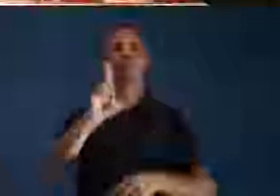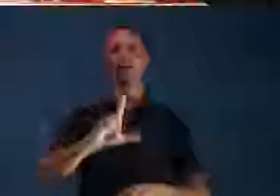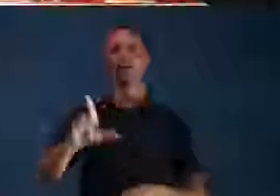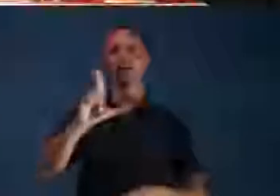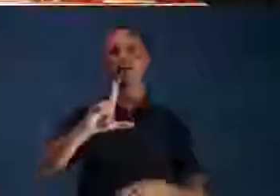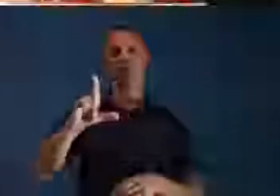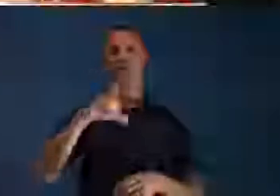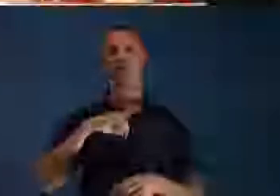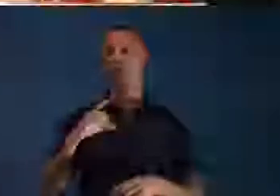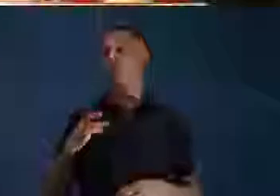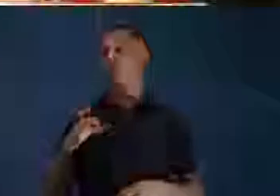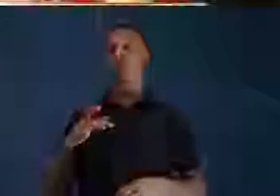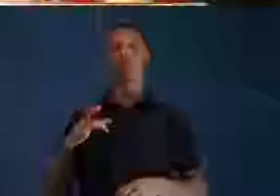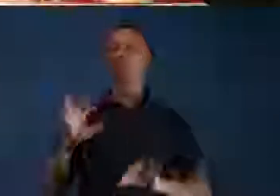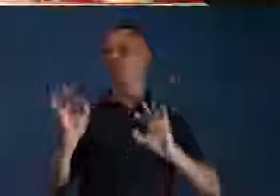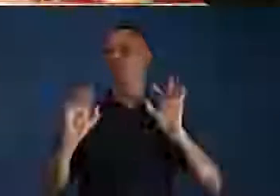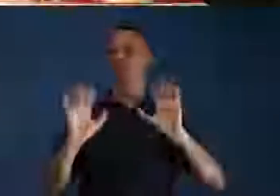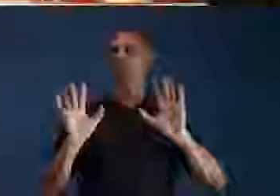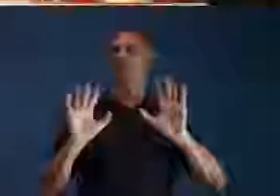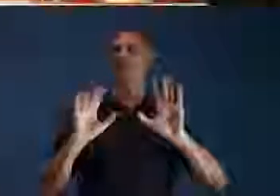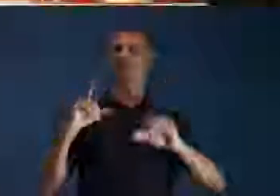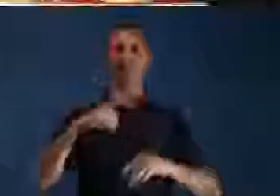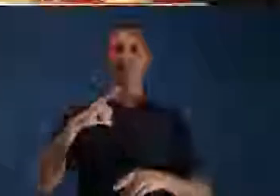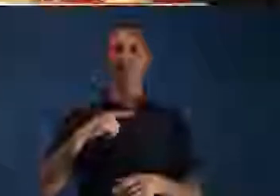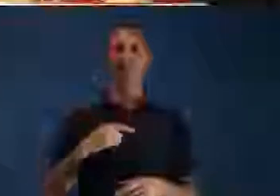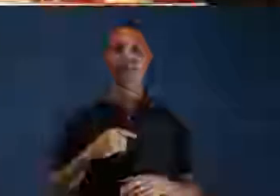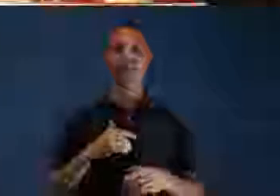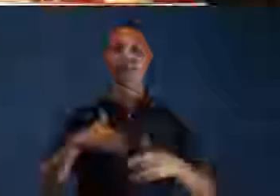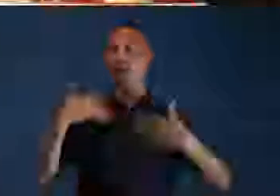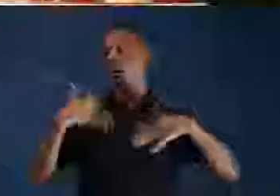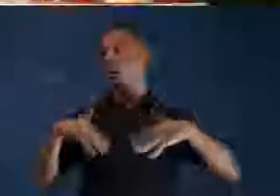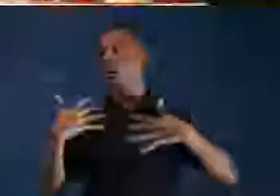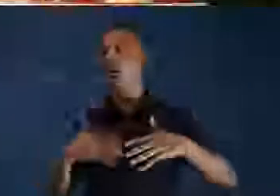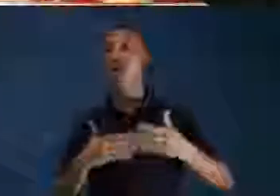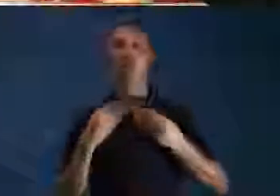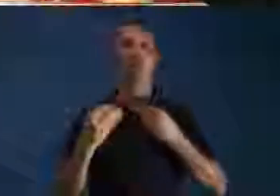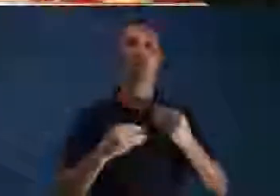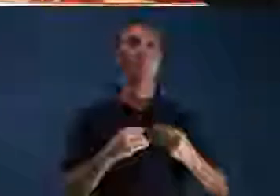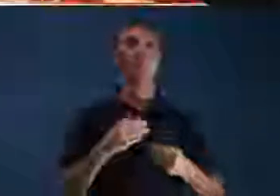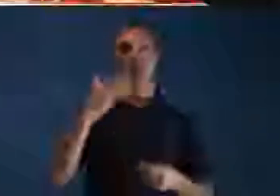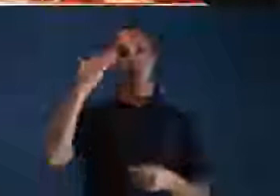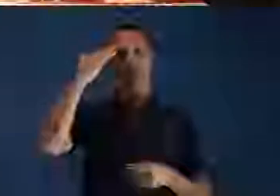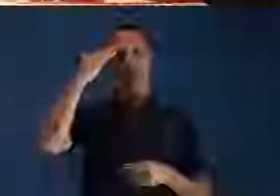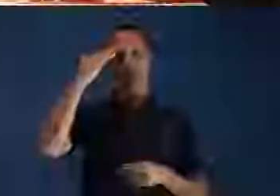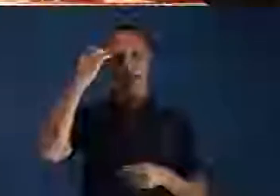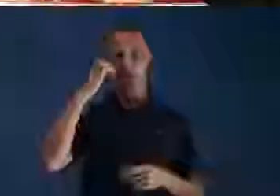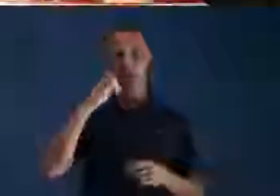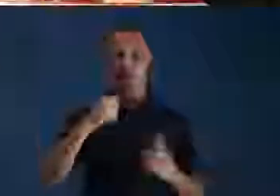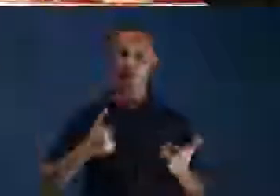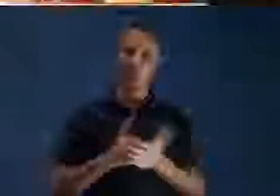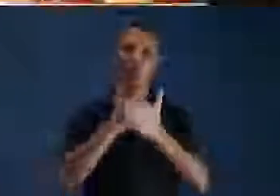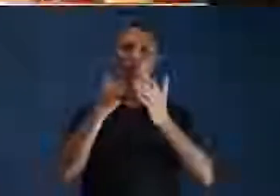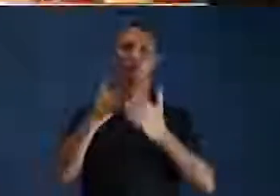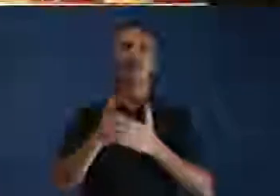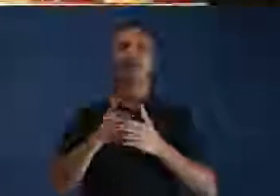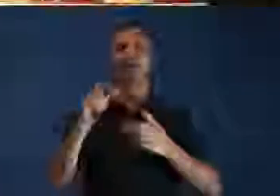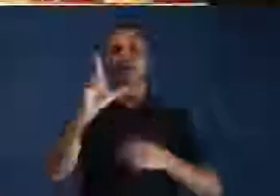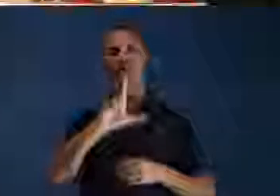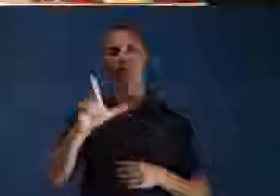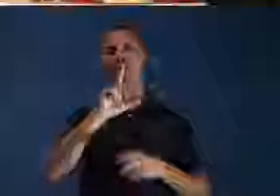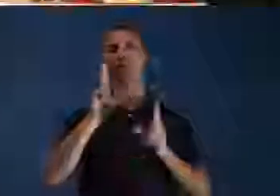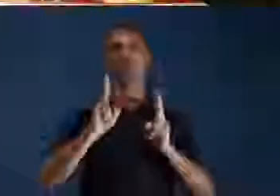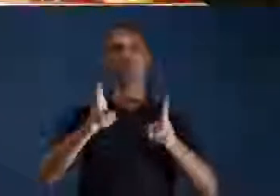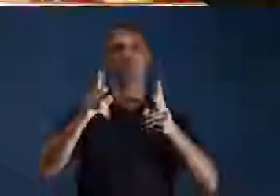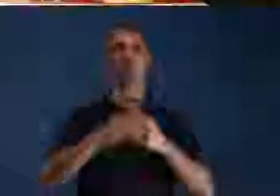há que se ter medo, não há que estar apavorado, mas saber lutar com as nossas armas. E as